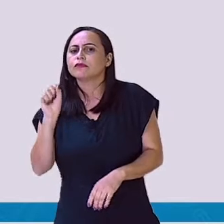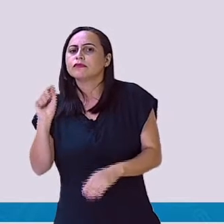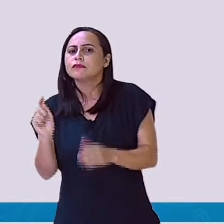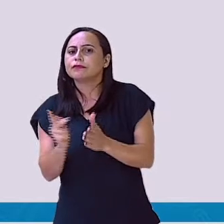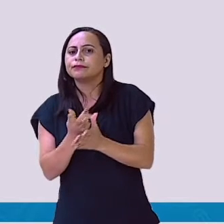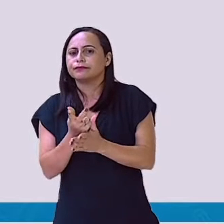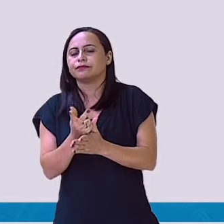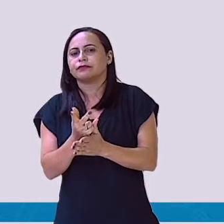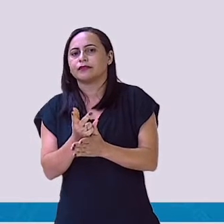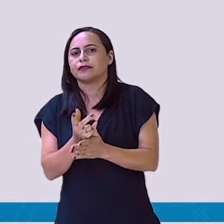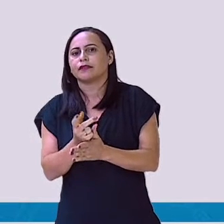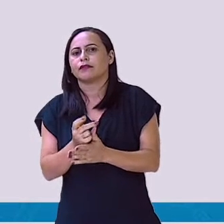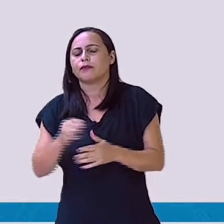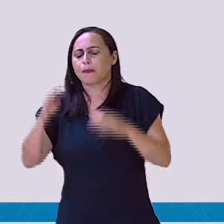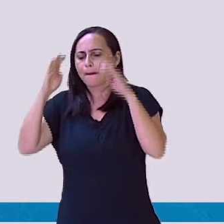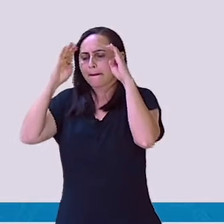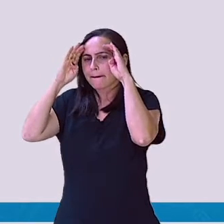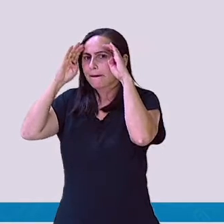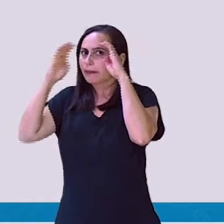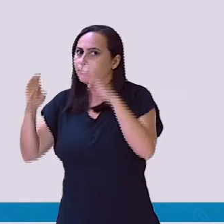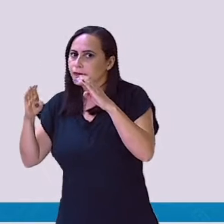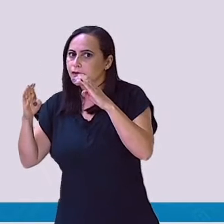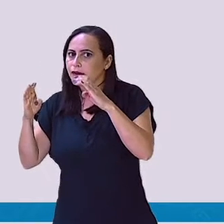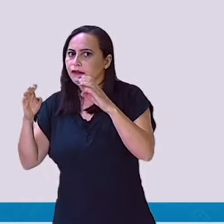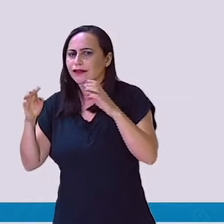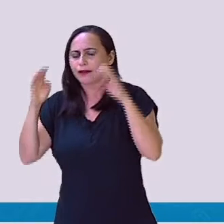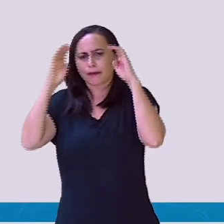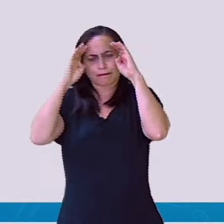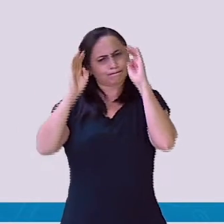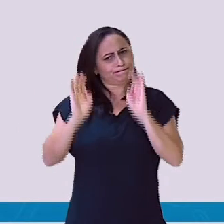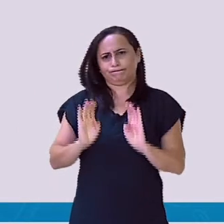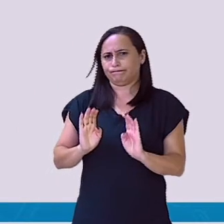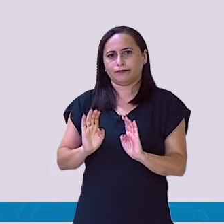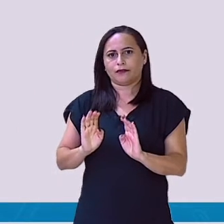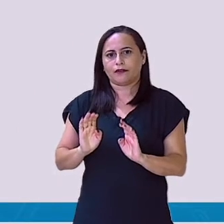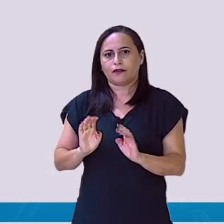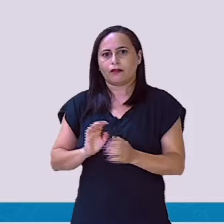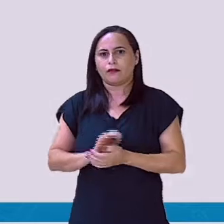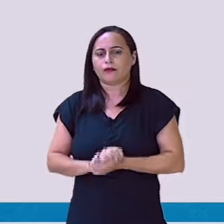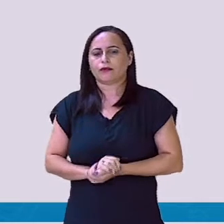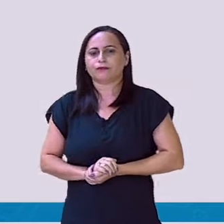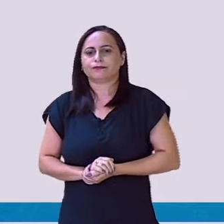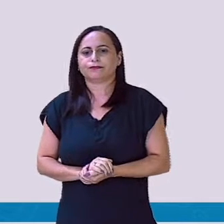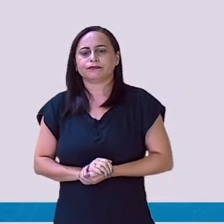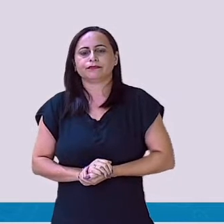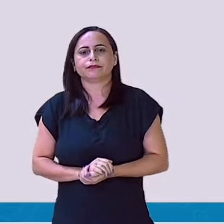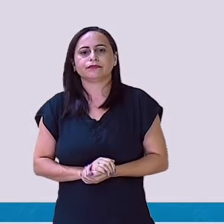nos rebelar, ser prudentes ou temerários.